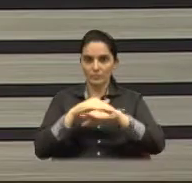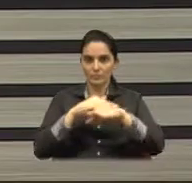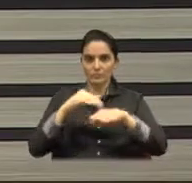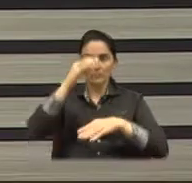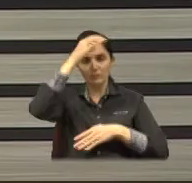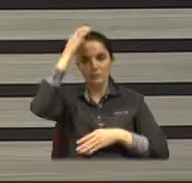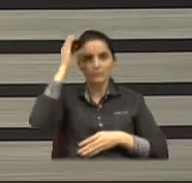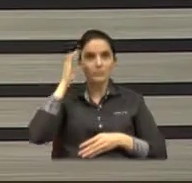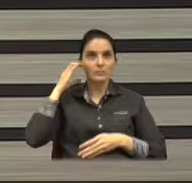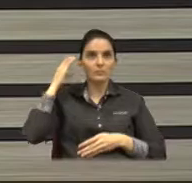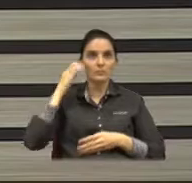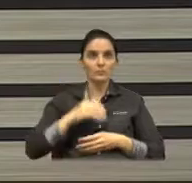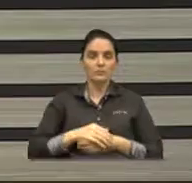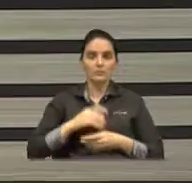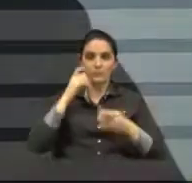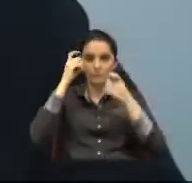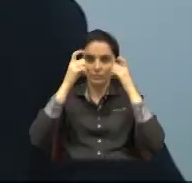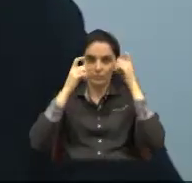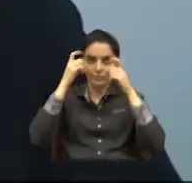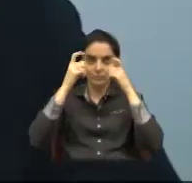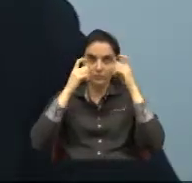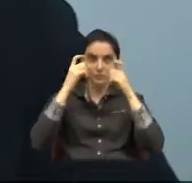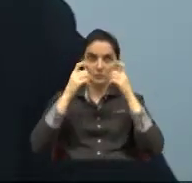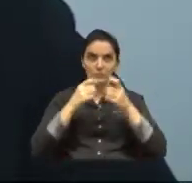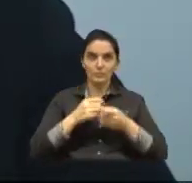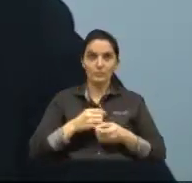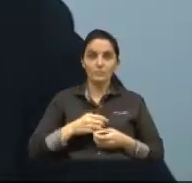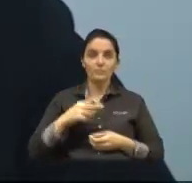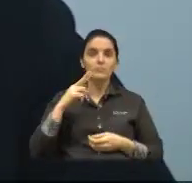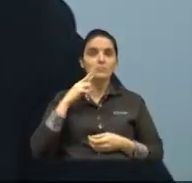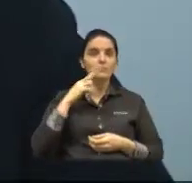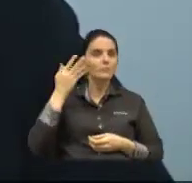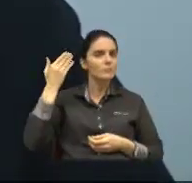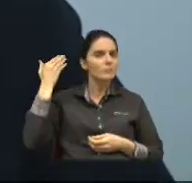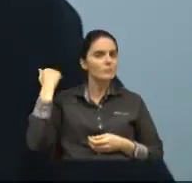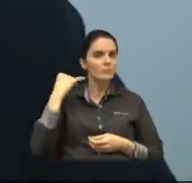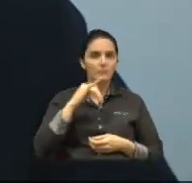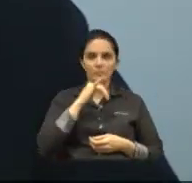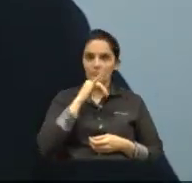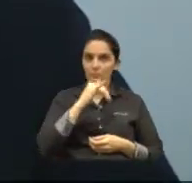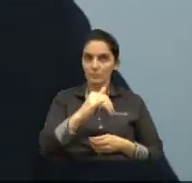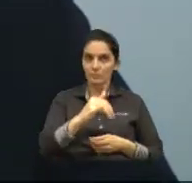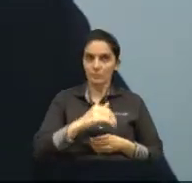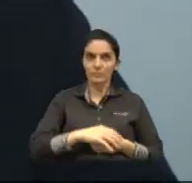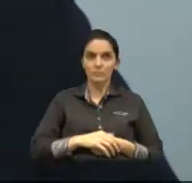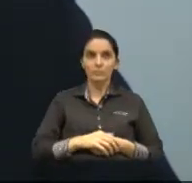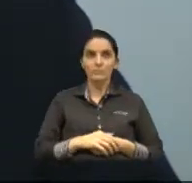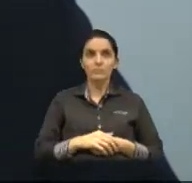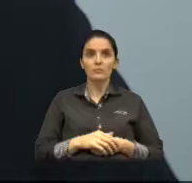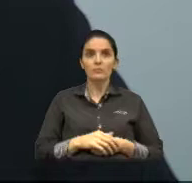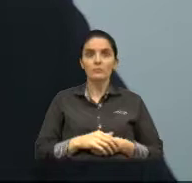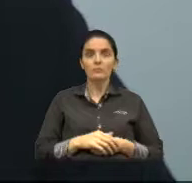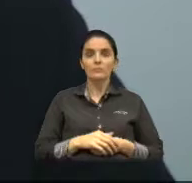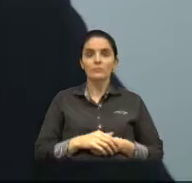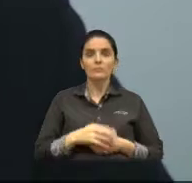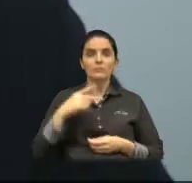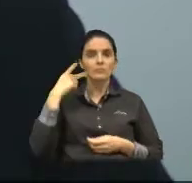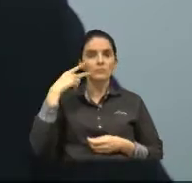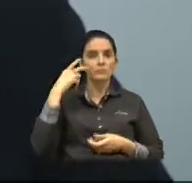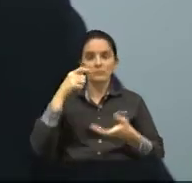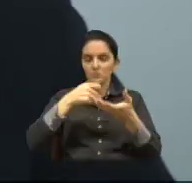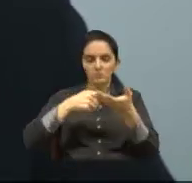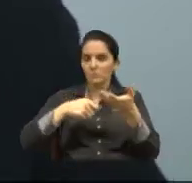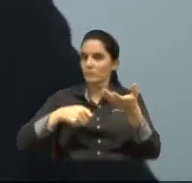Pontes da nossa preocupação do que foi falado aqui segunda-feira passada. Porque parece que nós que não assinamos o